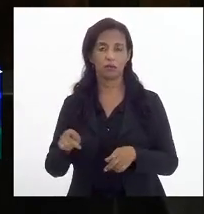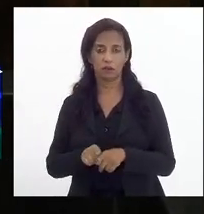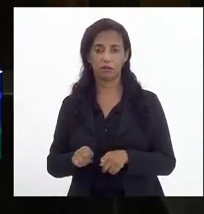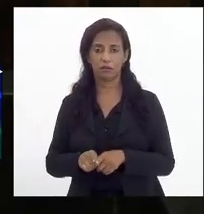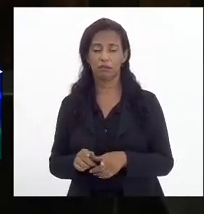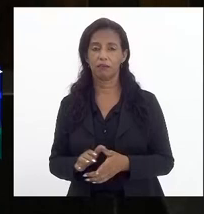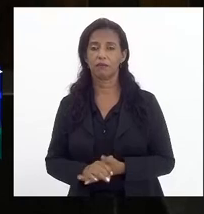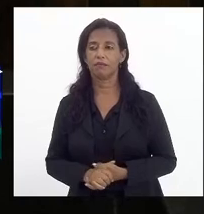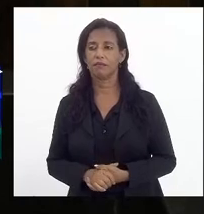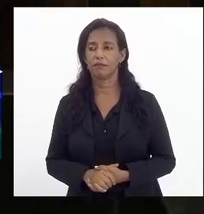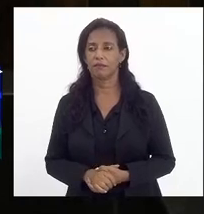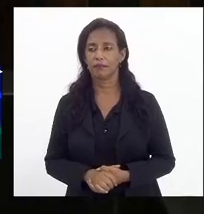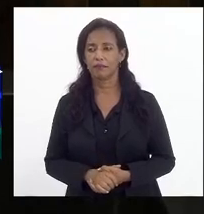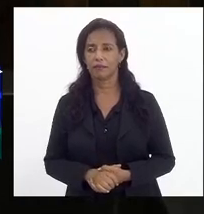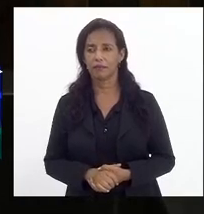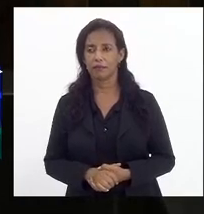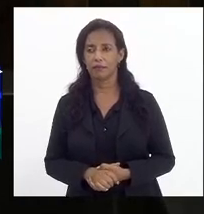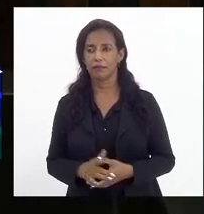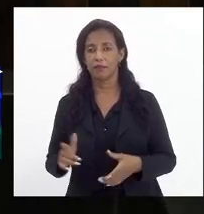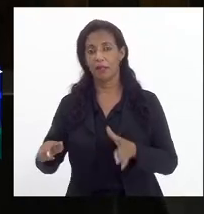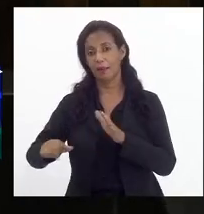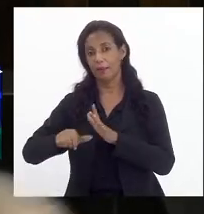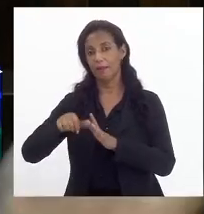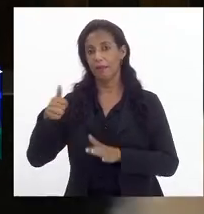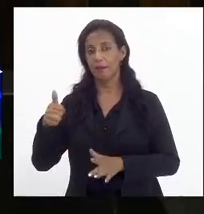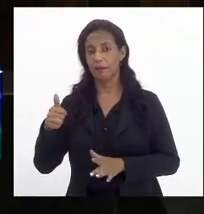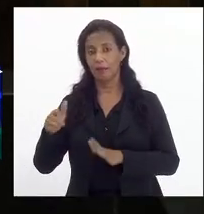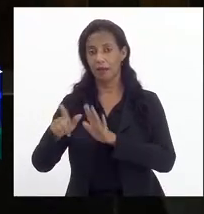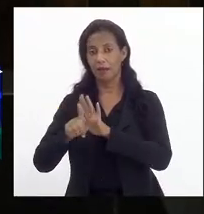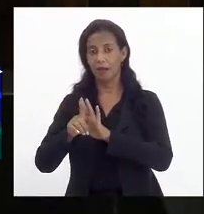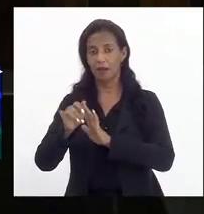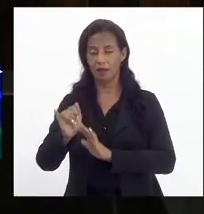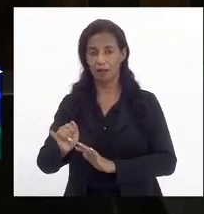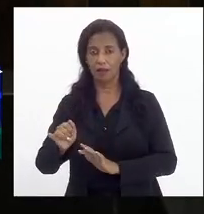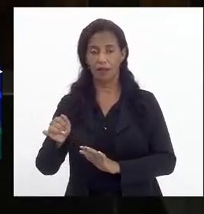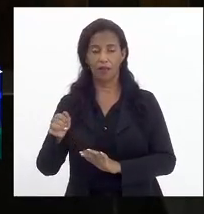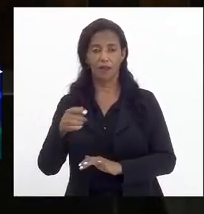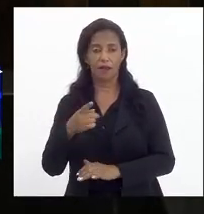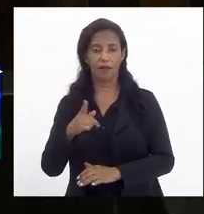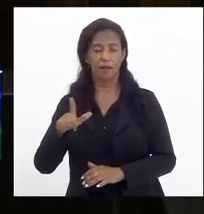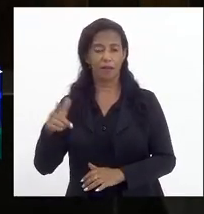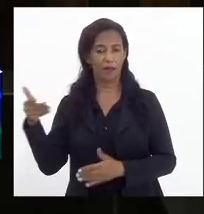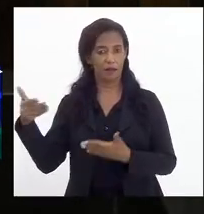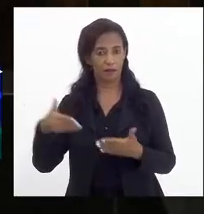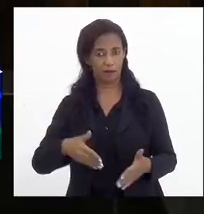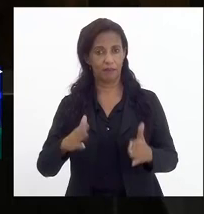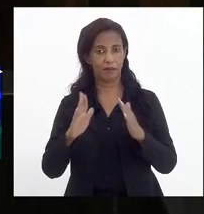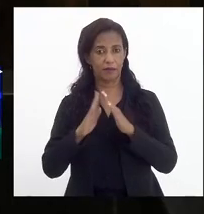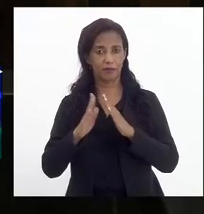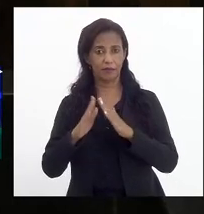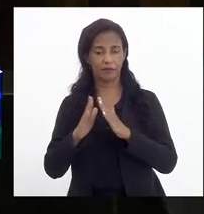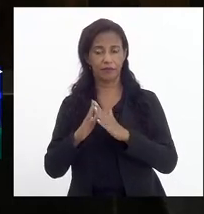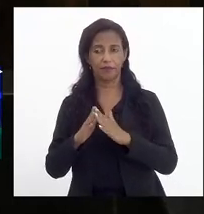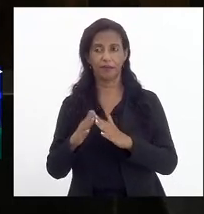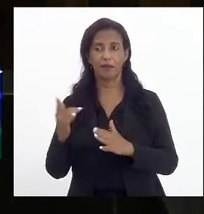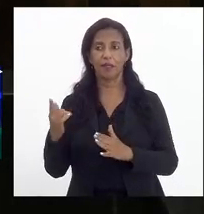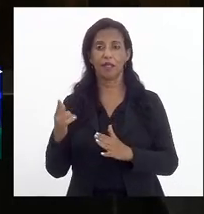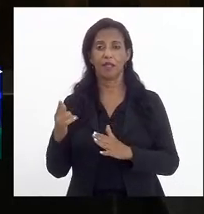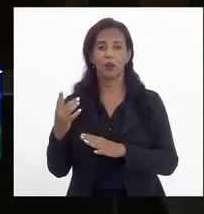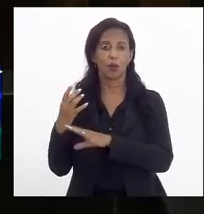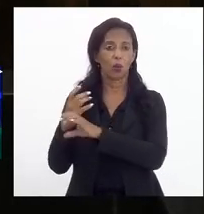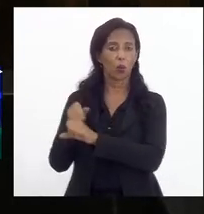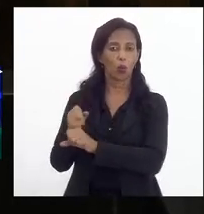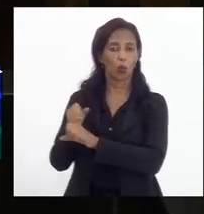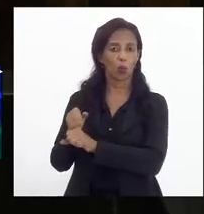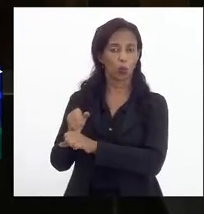E é claro que a primeira lei que vem para o Jardim onde é que vai para sua casa em que o orçamento